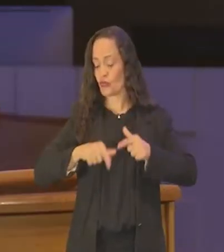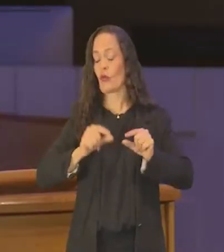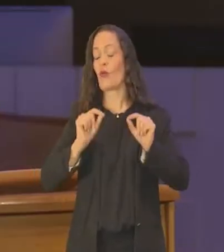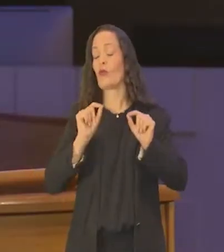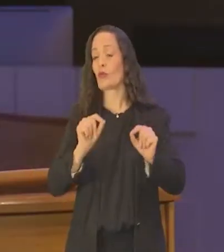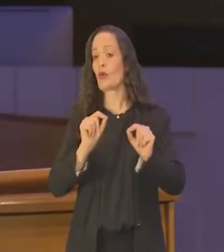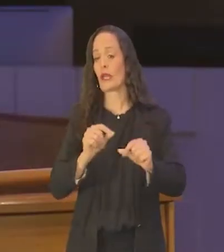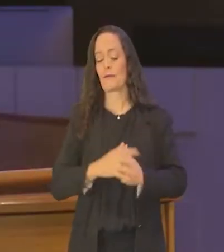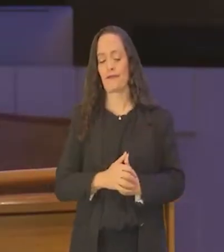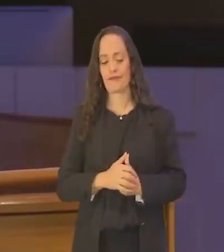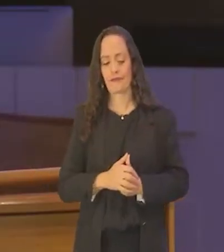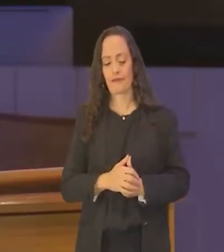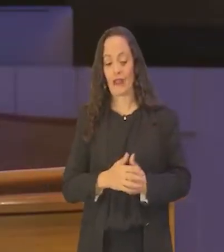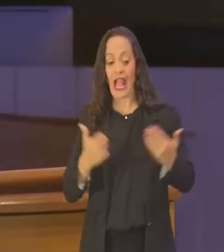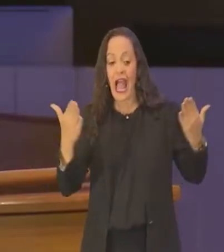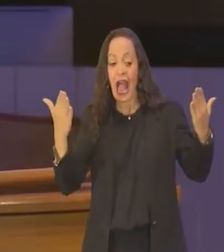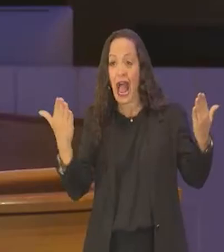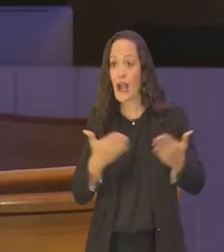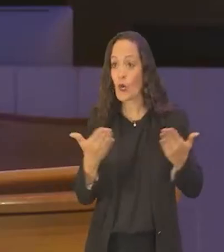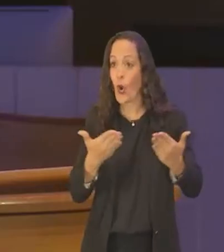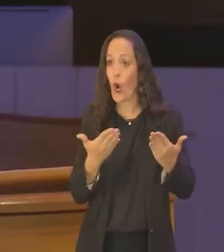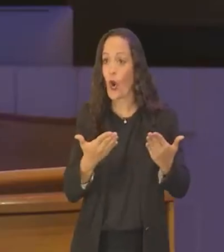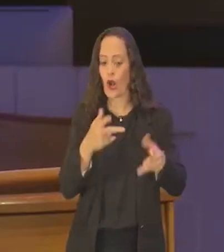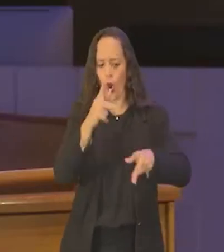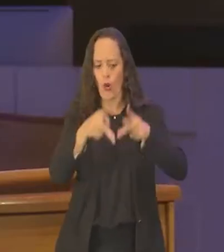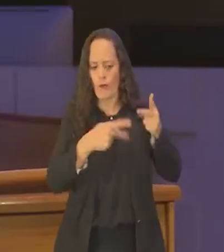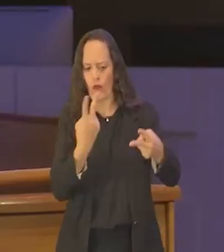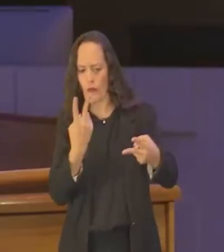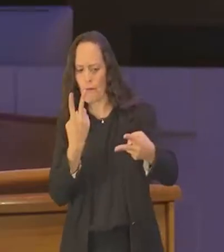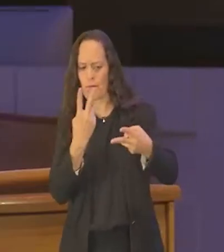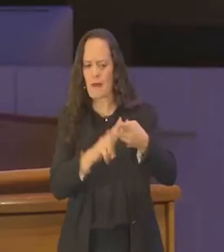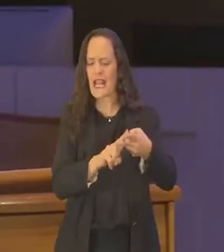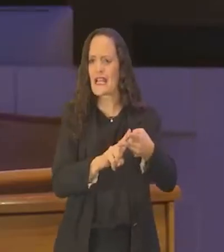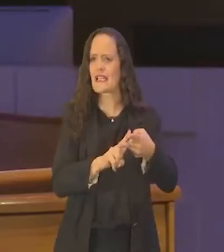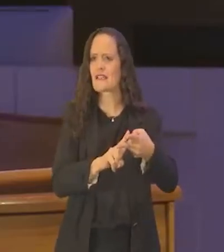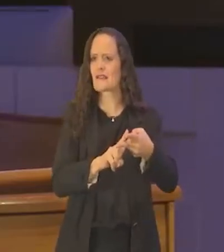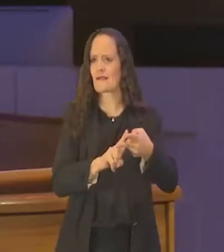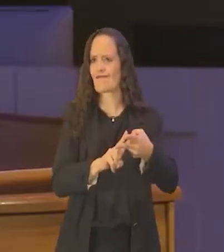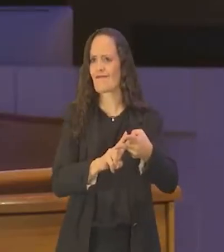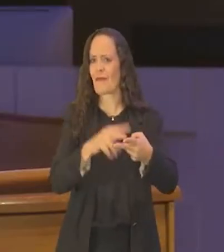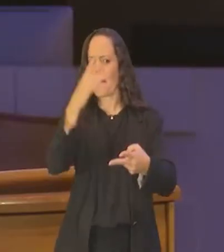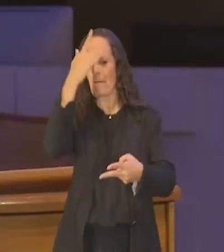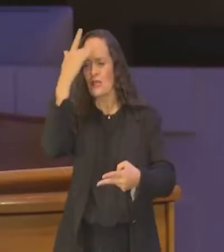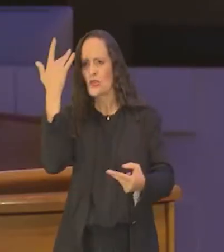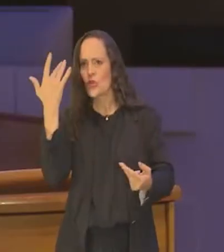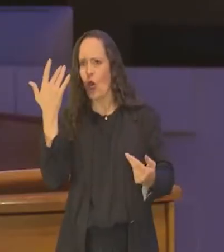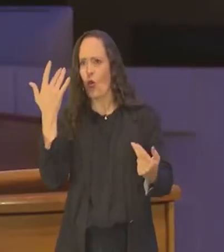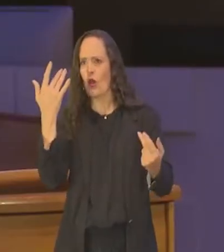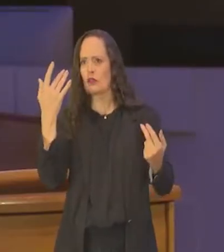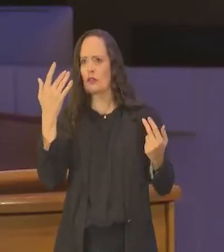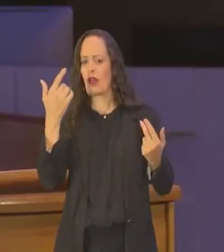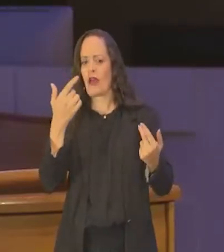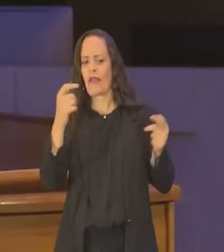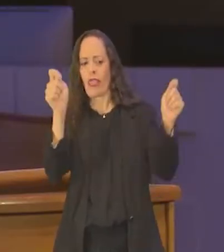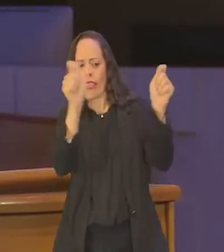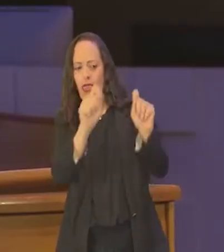templo. Agora o povo cativo numa terra de idólatras, de outros